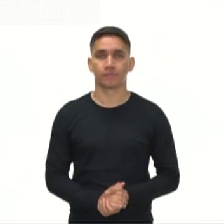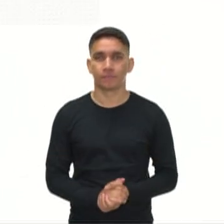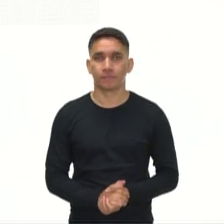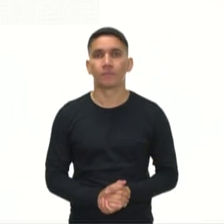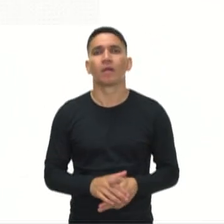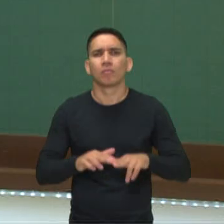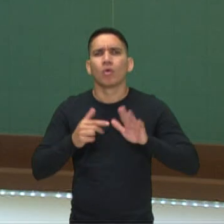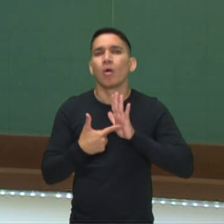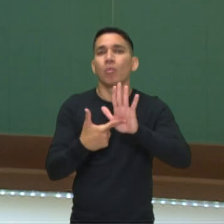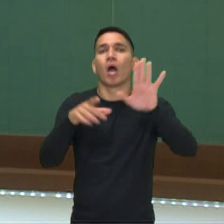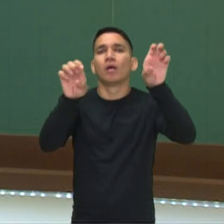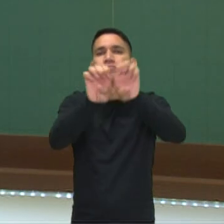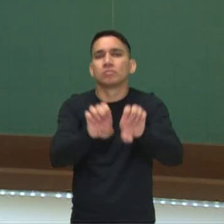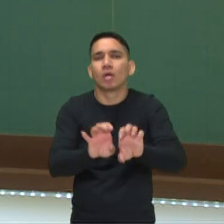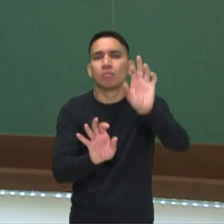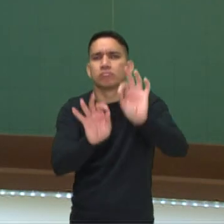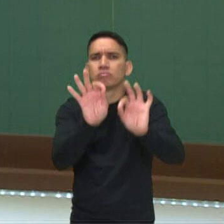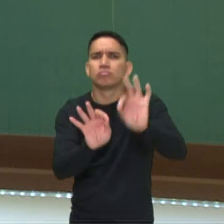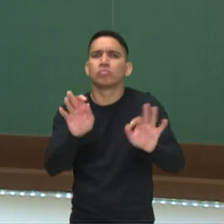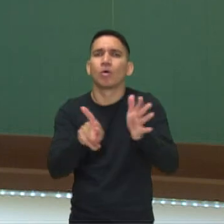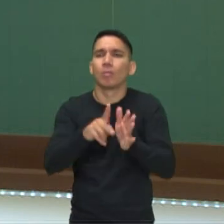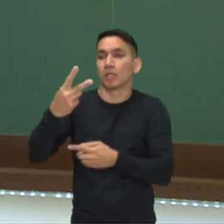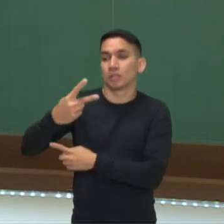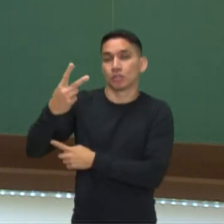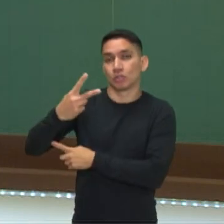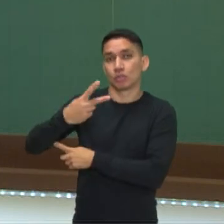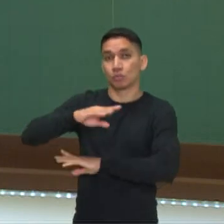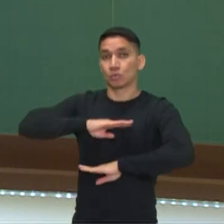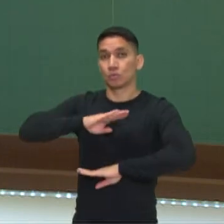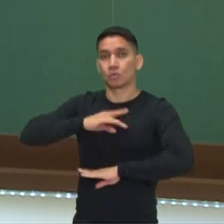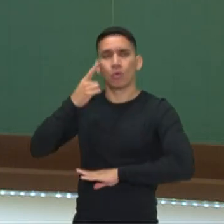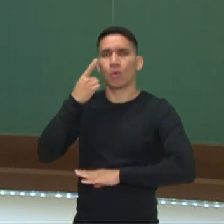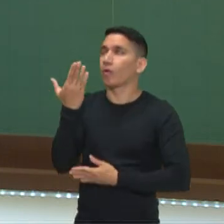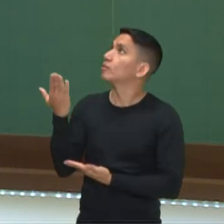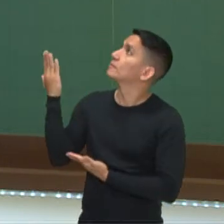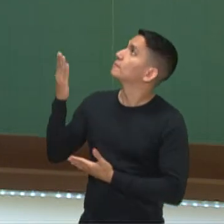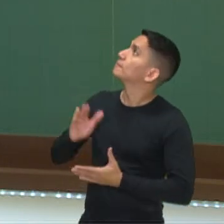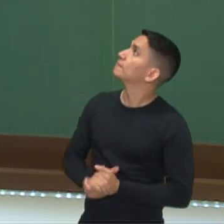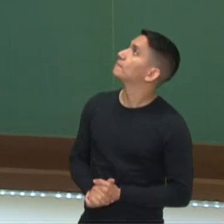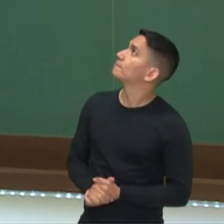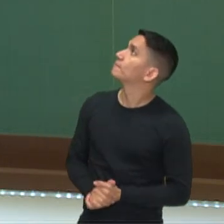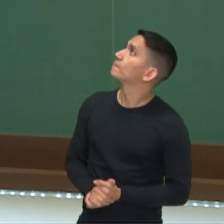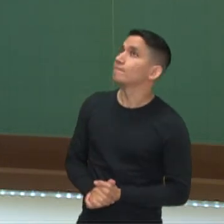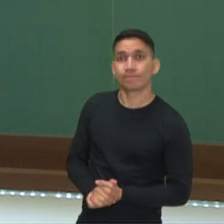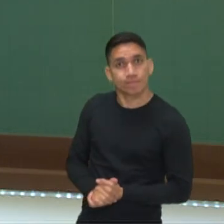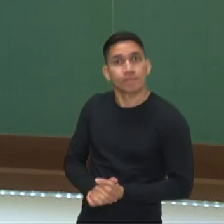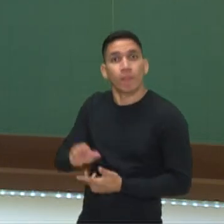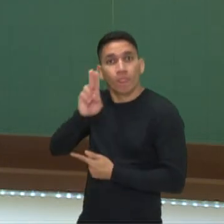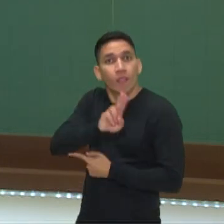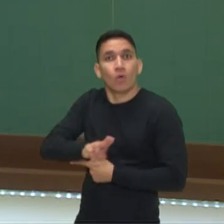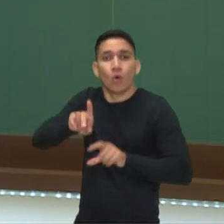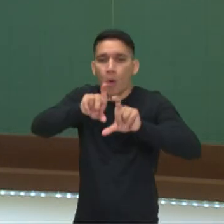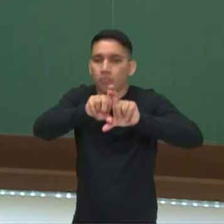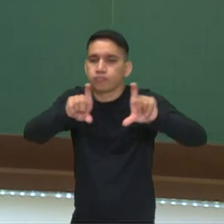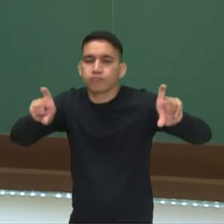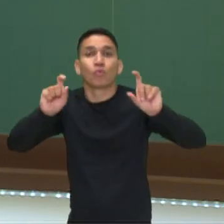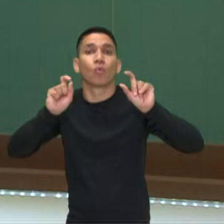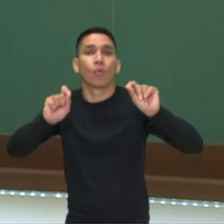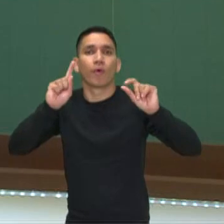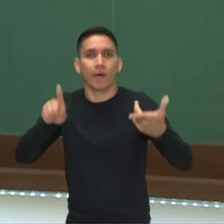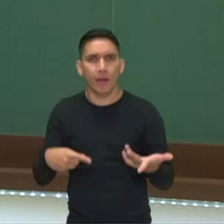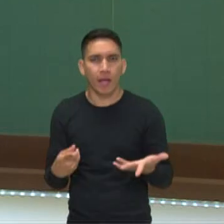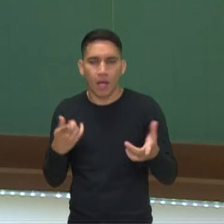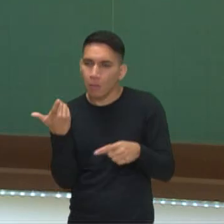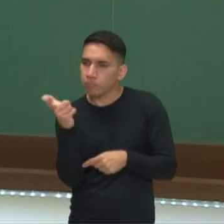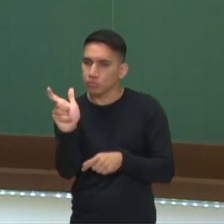Temos aqui a estrutura da second conditional. Como ela é estruturada? São orações